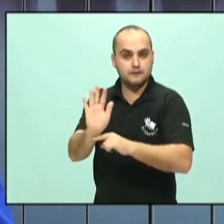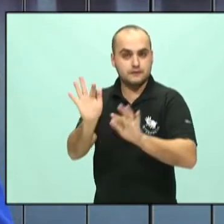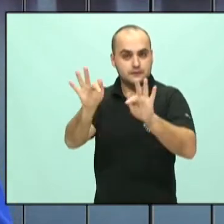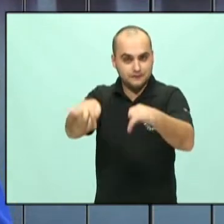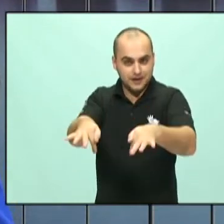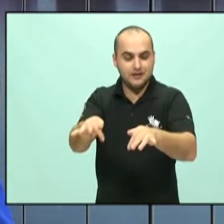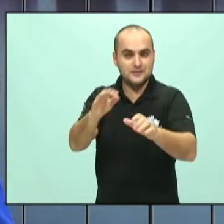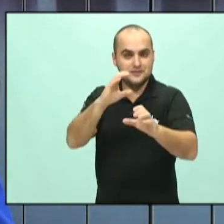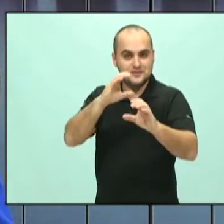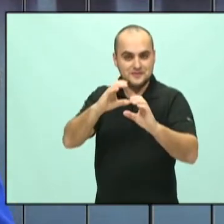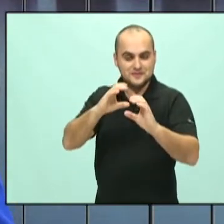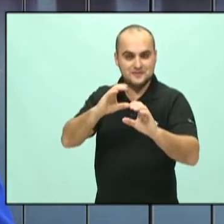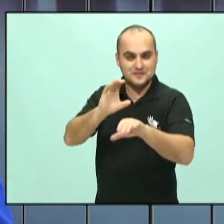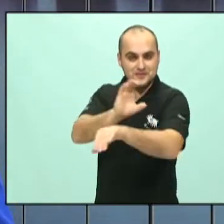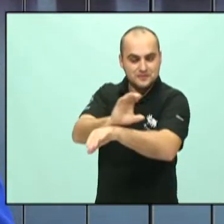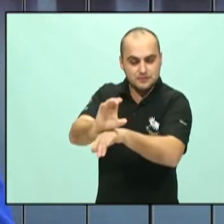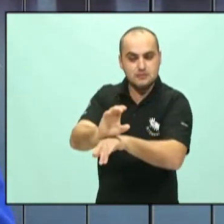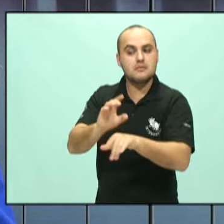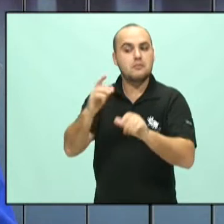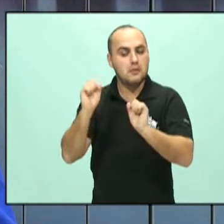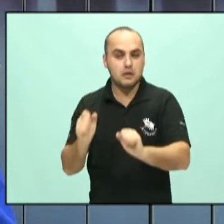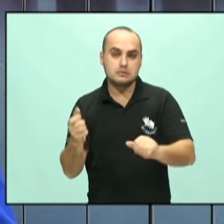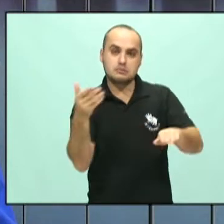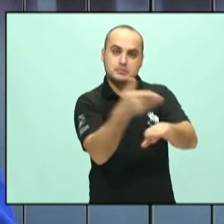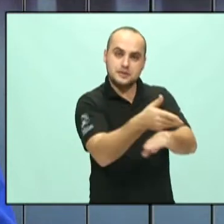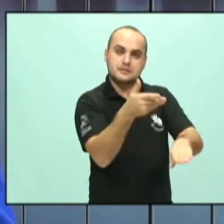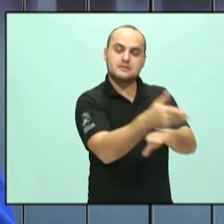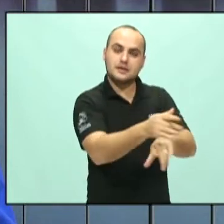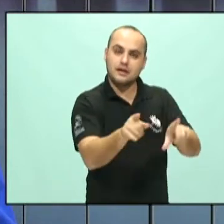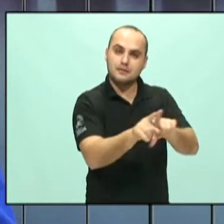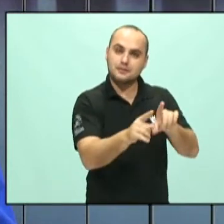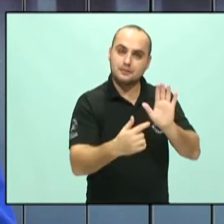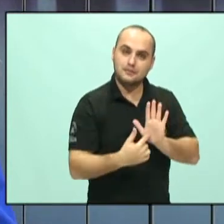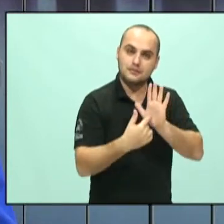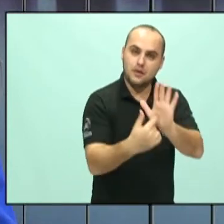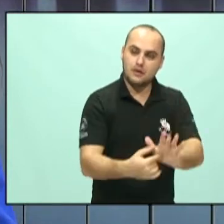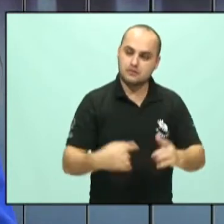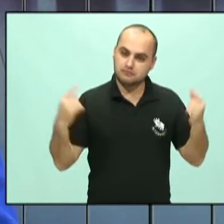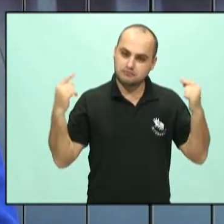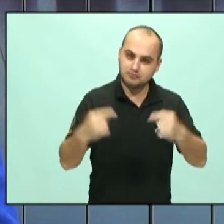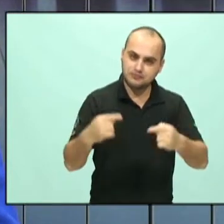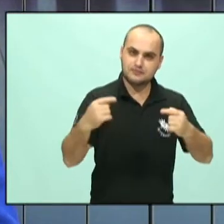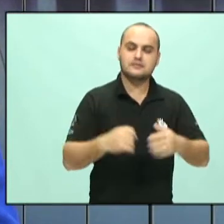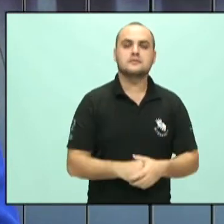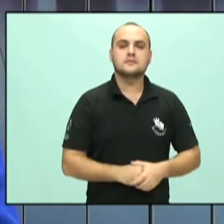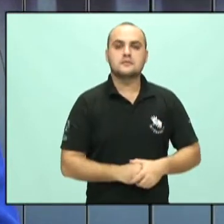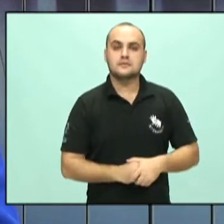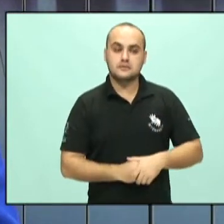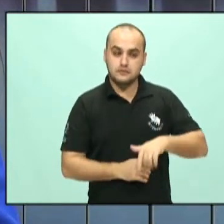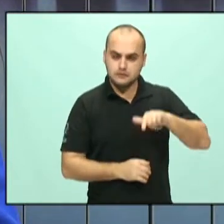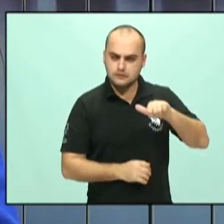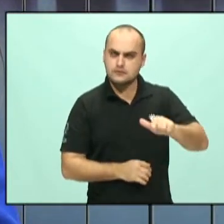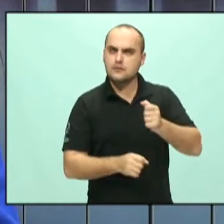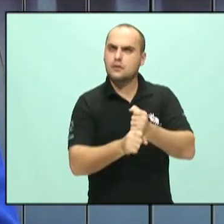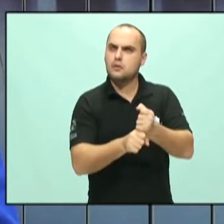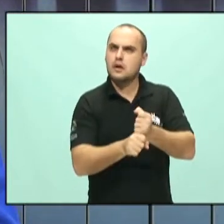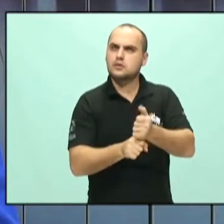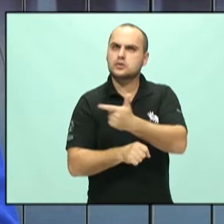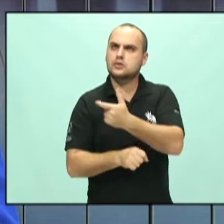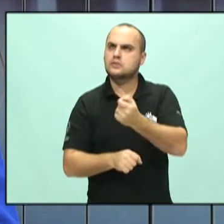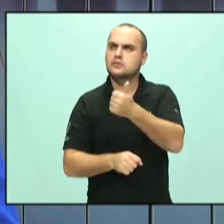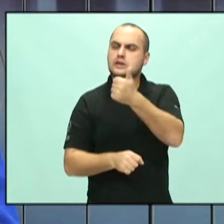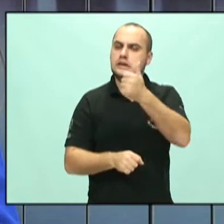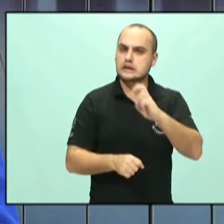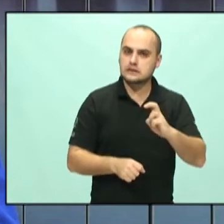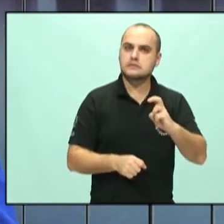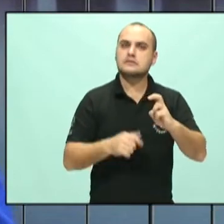para participar também dessa mostra competitiva. E aí, a partir de 2015, a gente